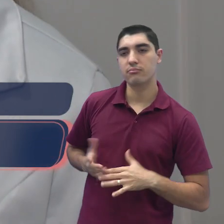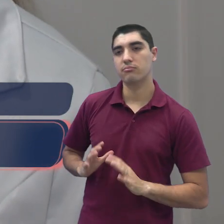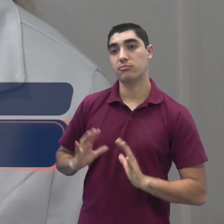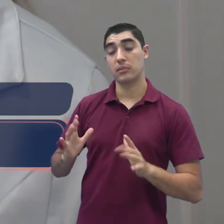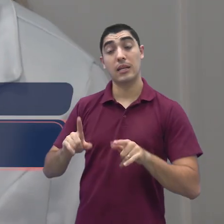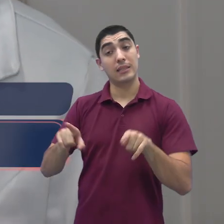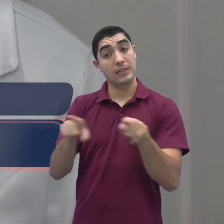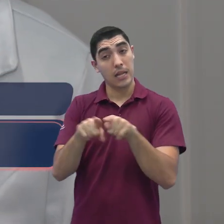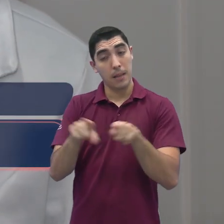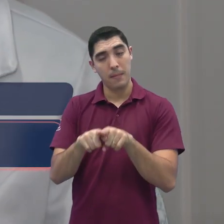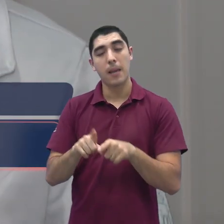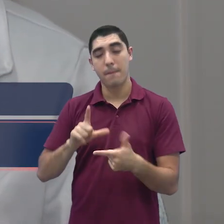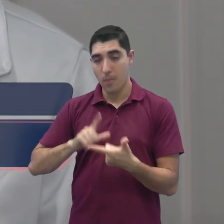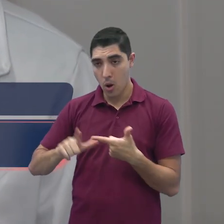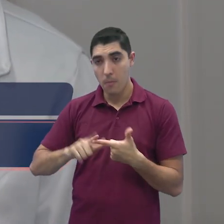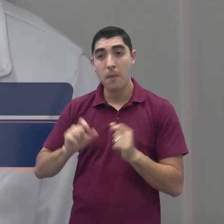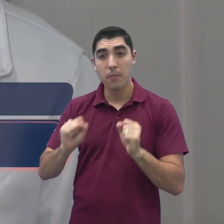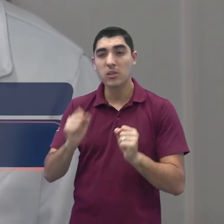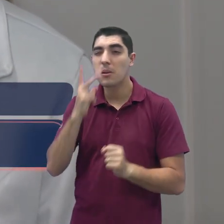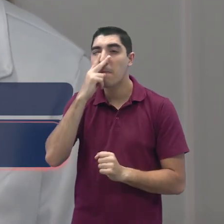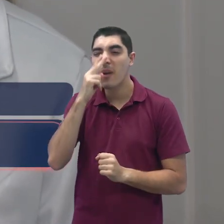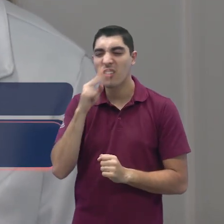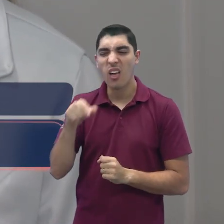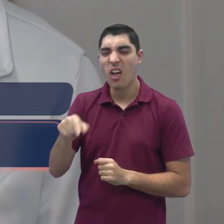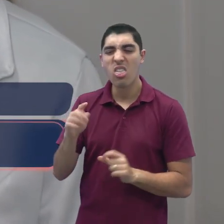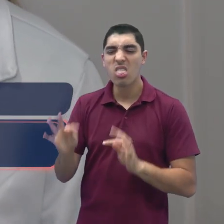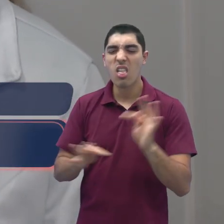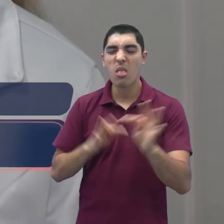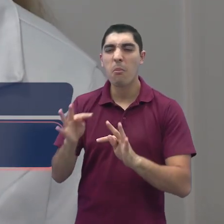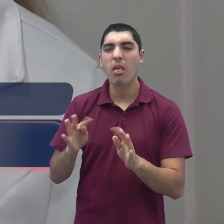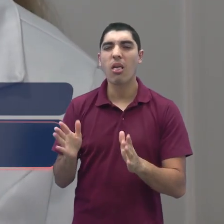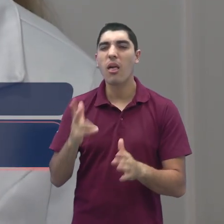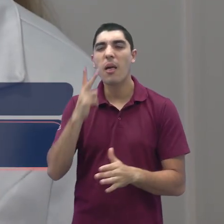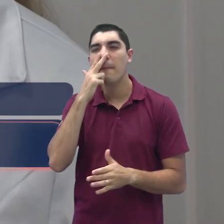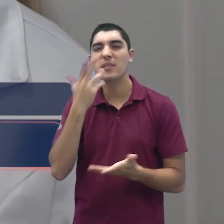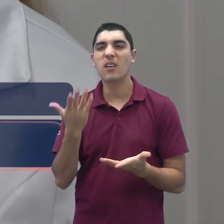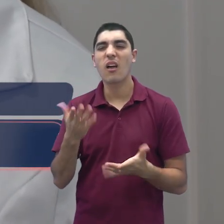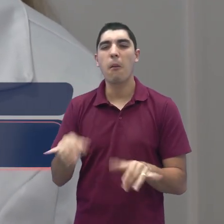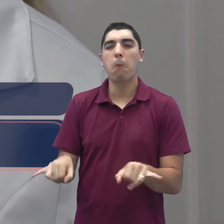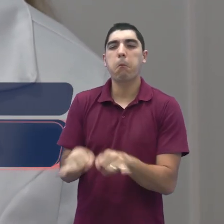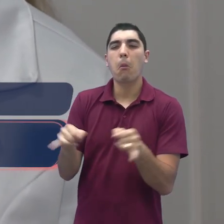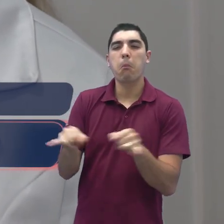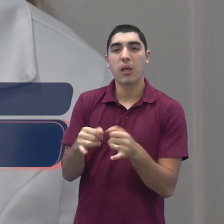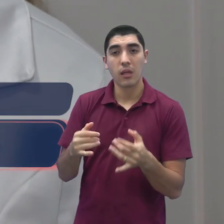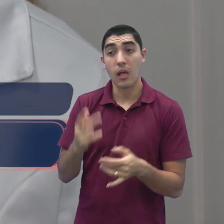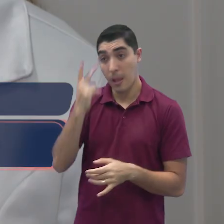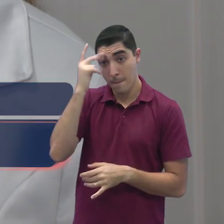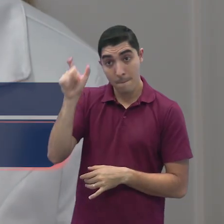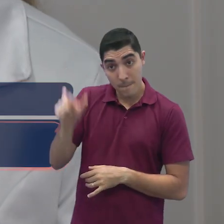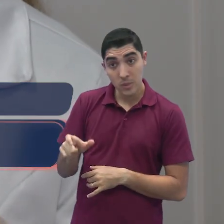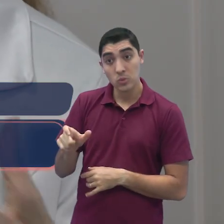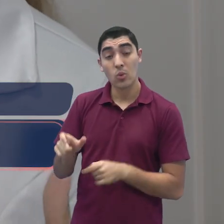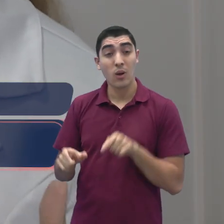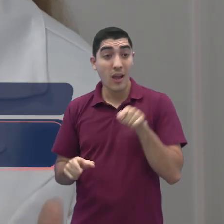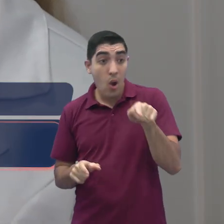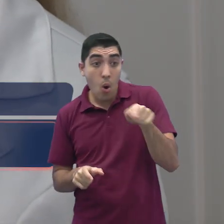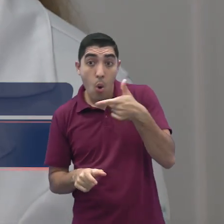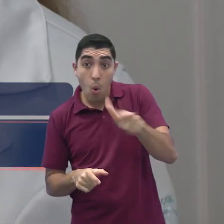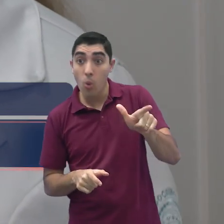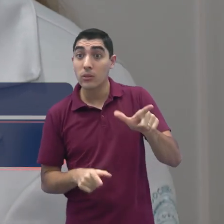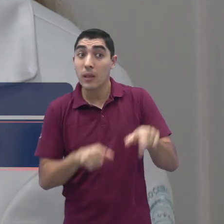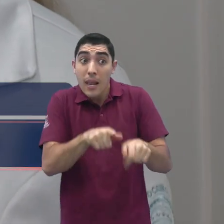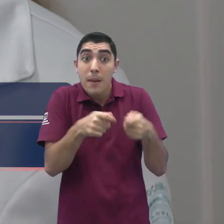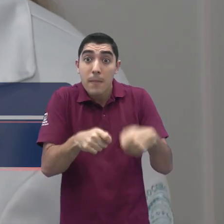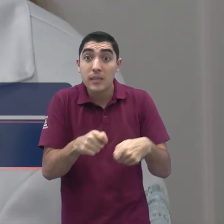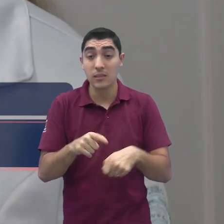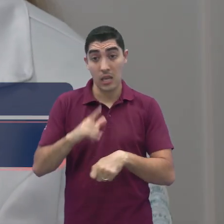alguns casos. É problemático também porque banaliza um pouco o tratamento para quem quer e pode, e não para